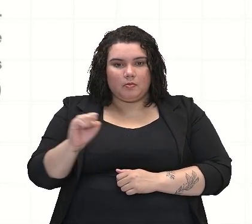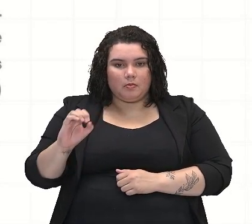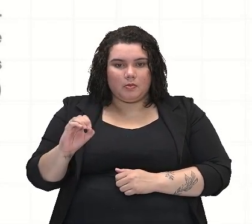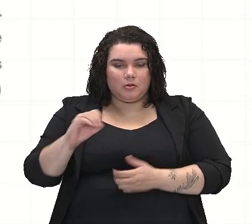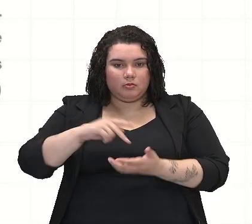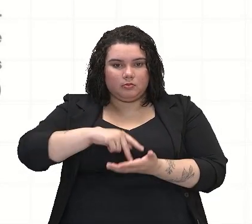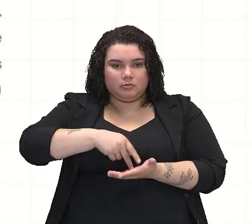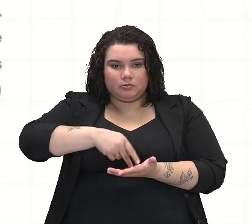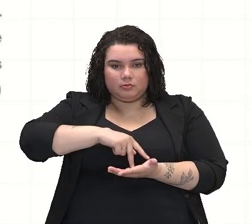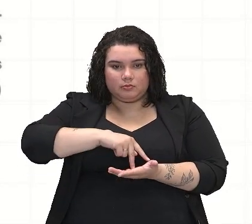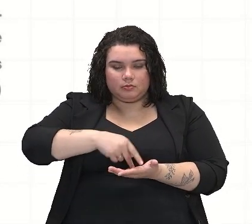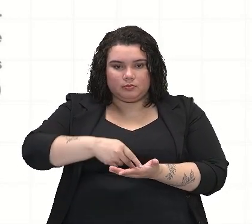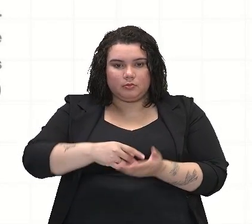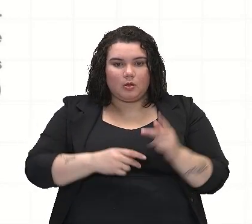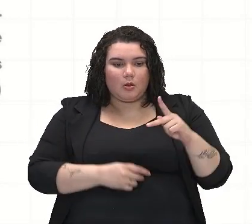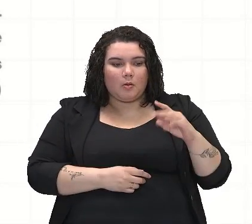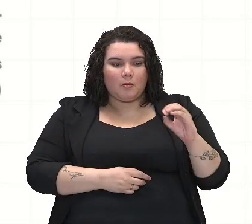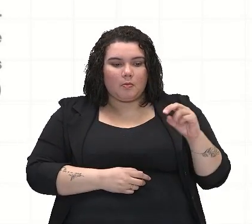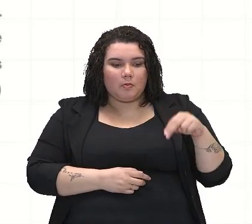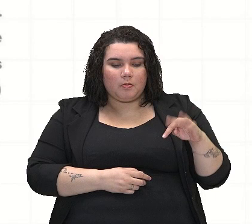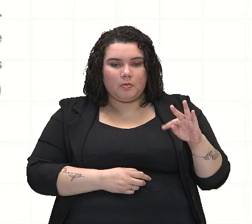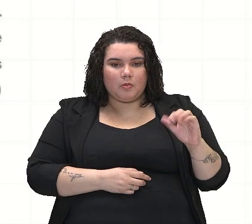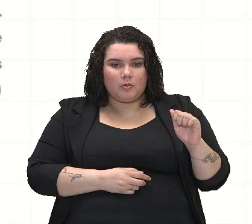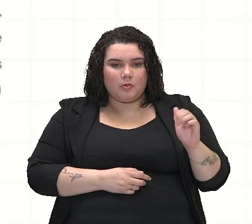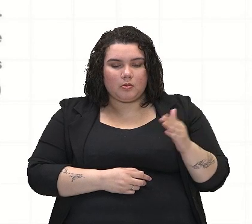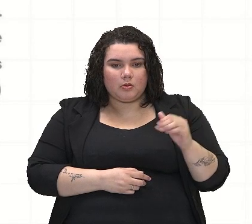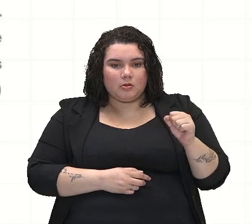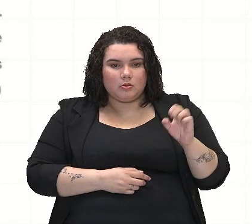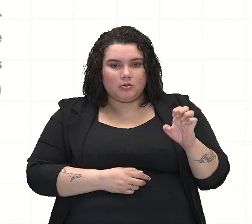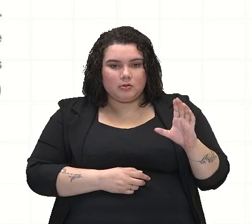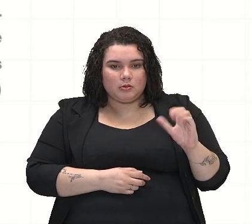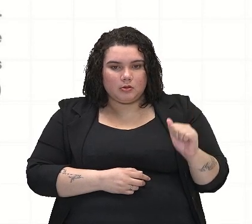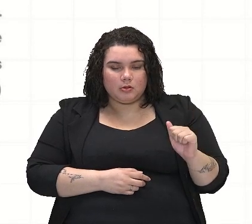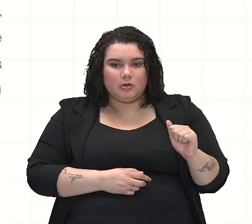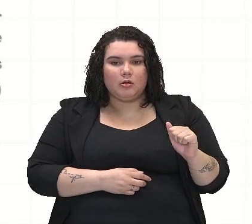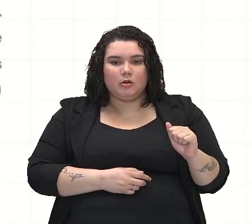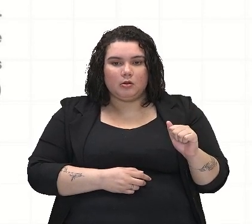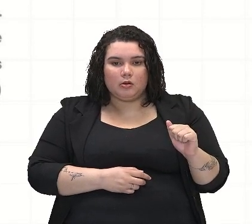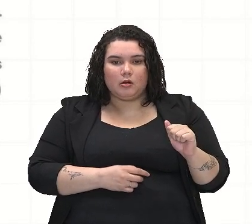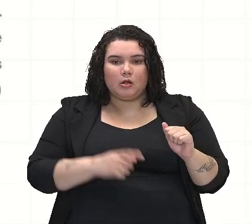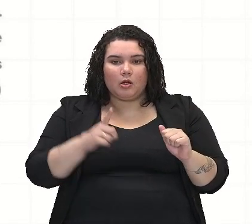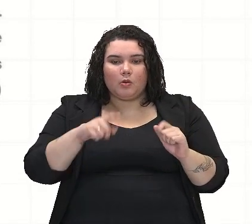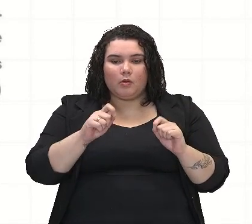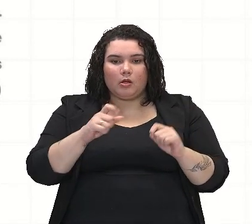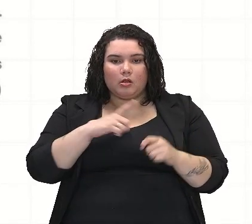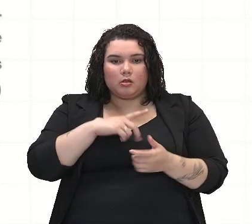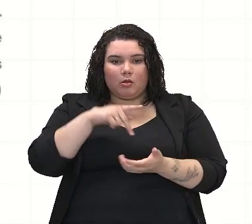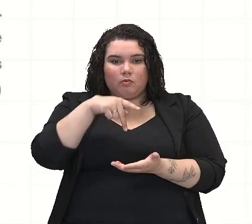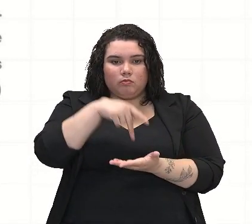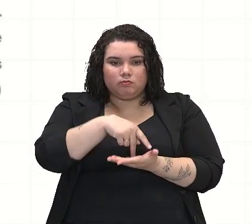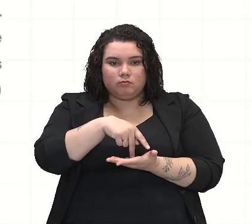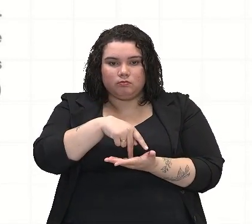A ponta seca que nós chamamos o compasso é aquela onde ela vai ficar imóvel, né?